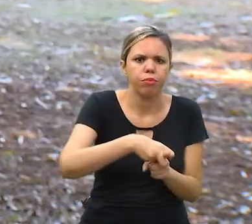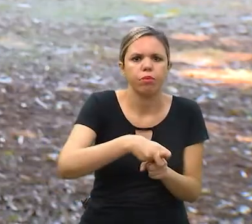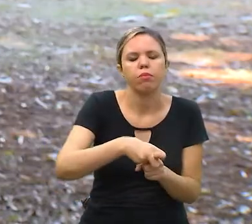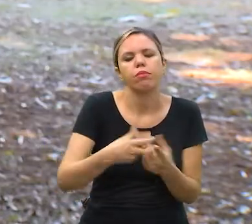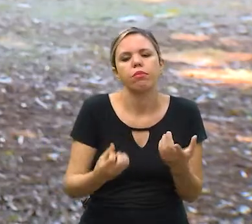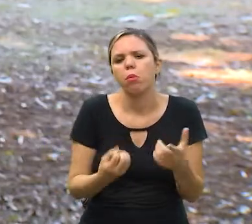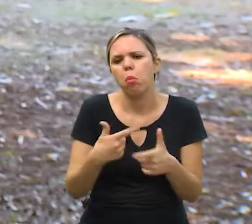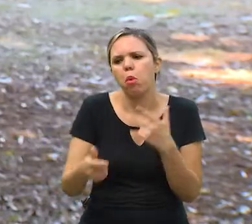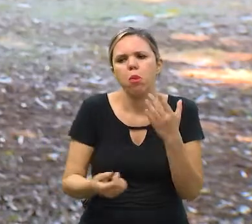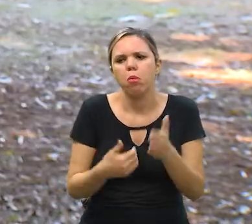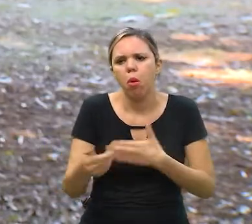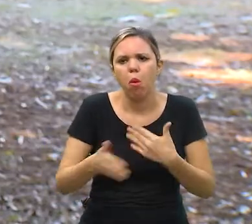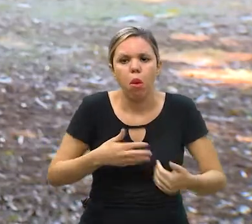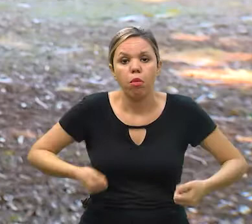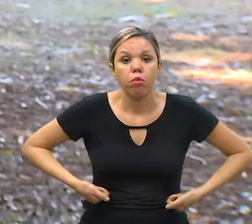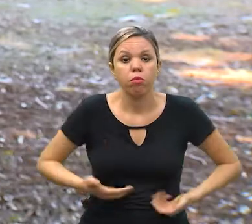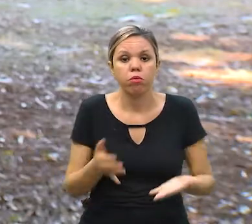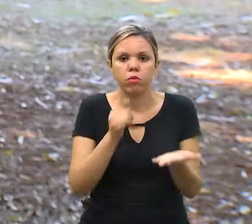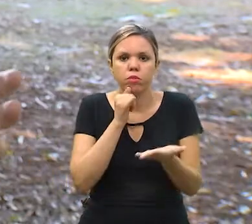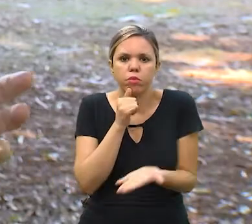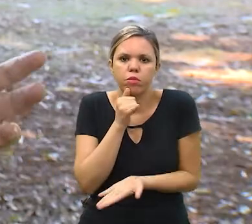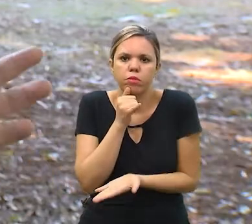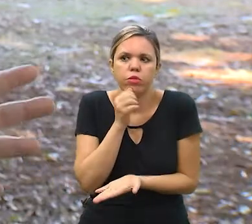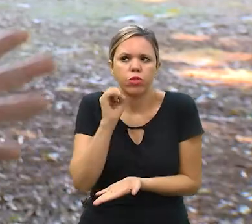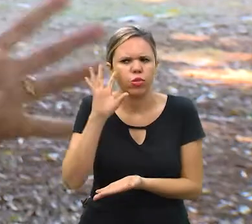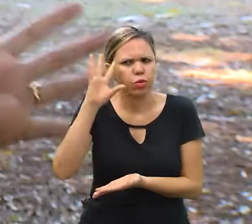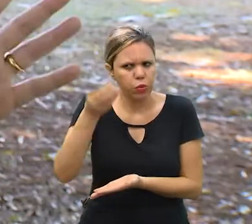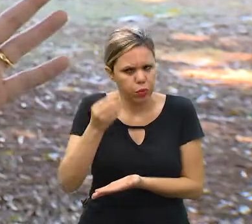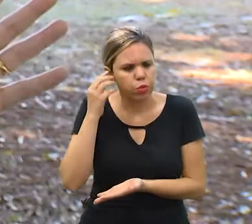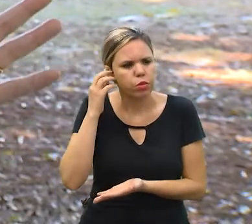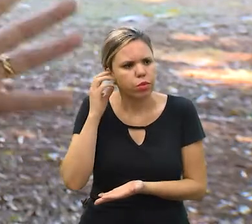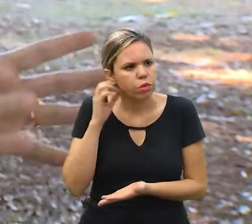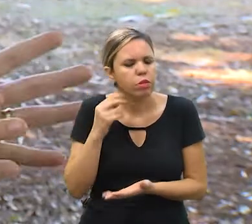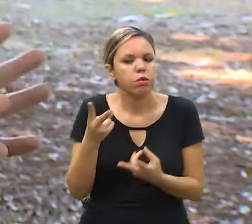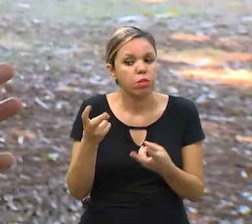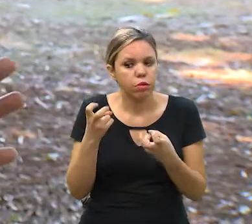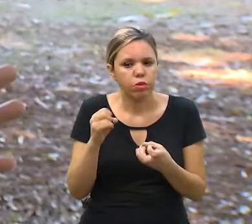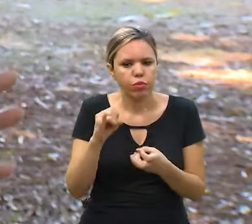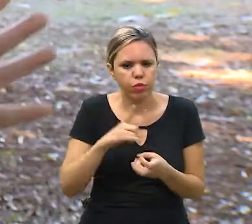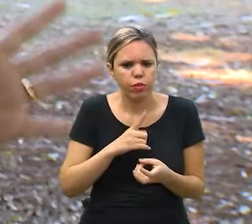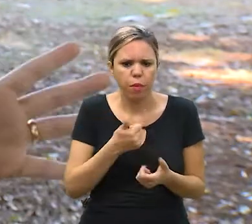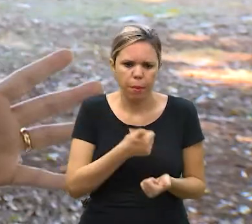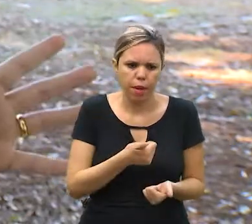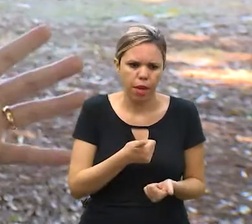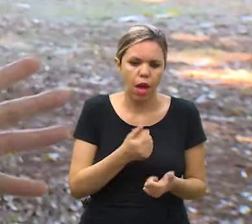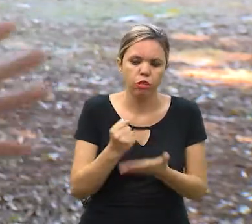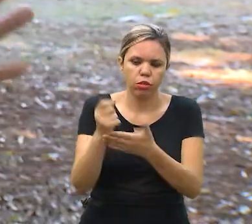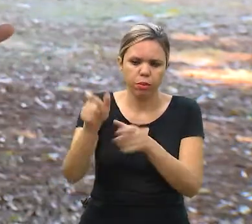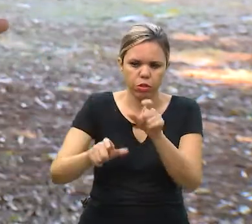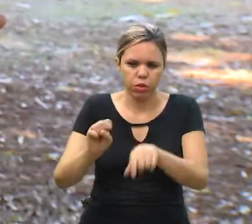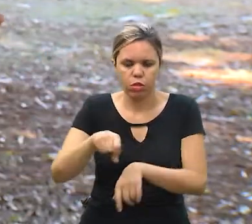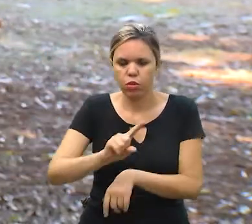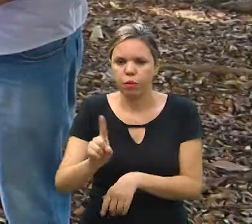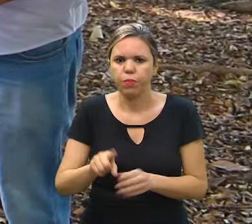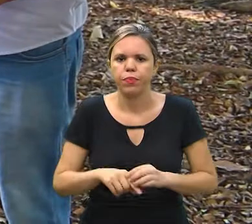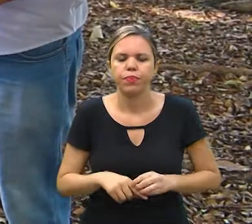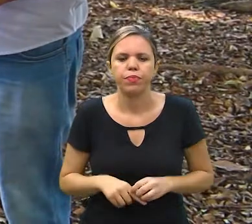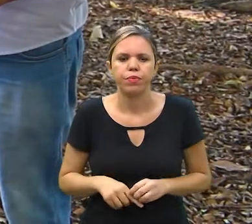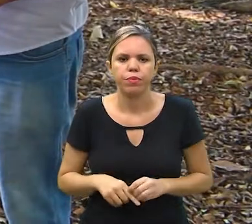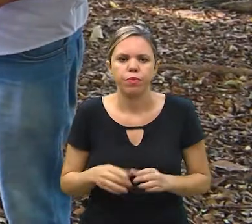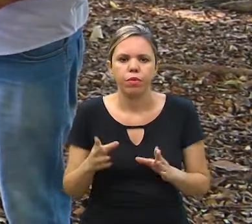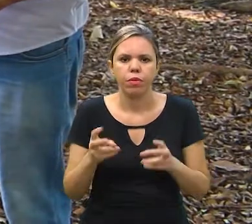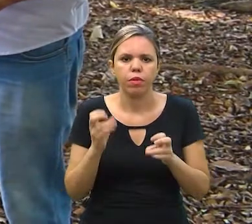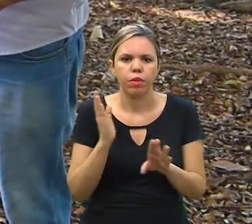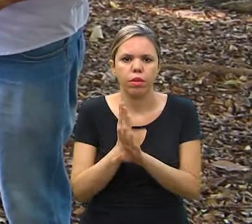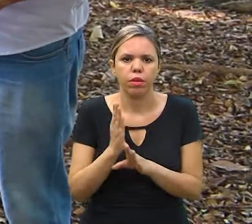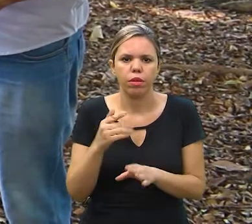imprevisto que aconteceu. Então, uma vez entendido isso, você determina se você estiver bem, se você vai ajudar aquela pessoa ou não. Então,